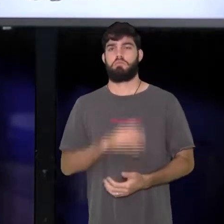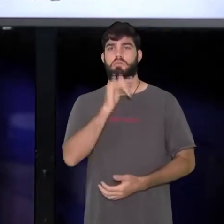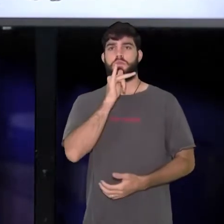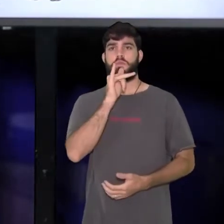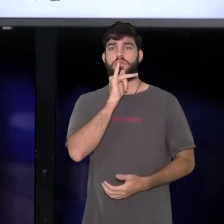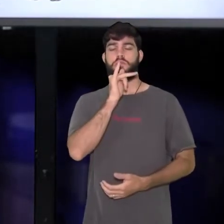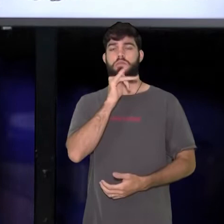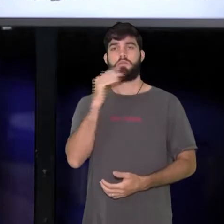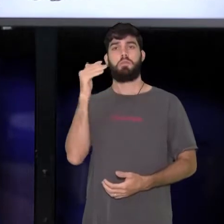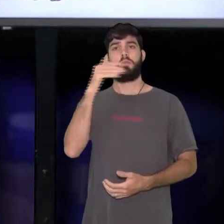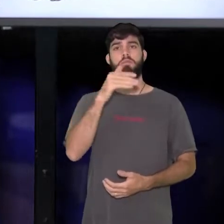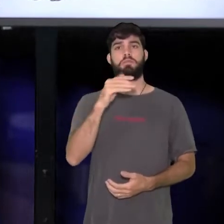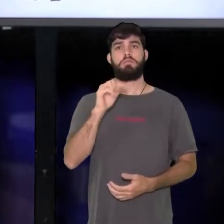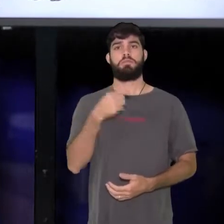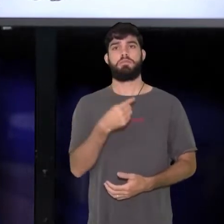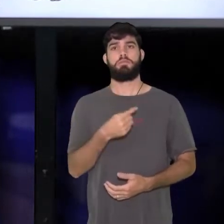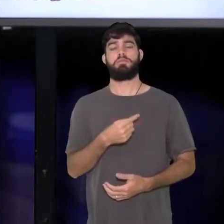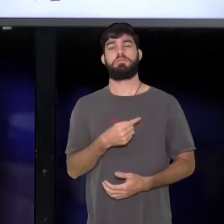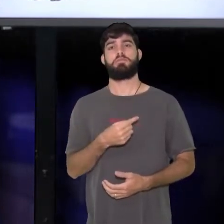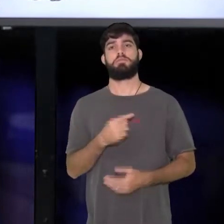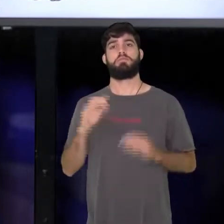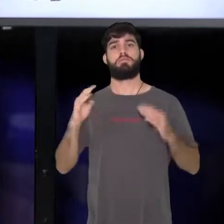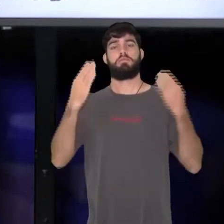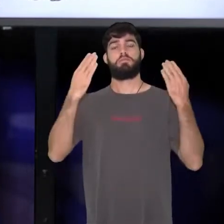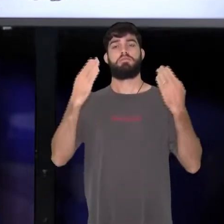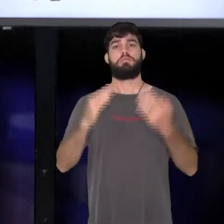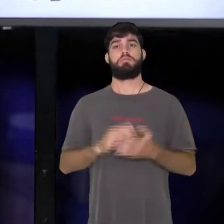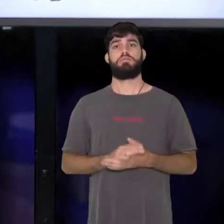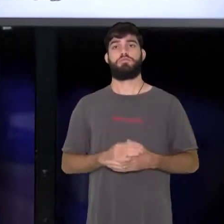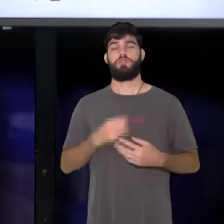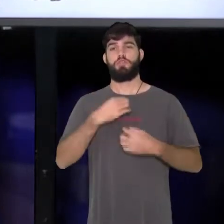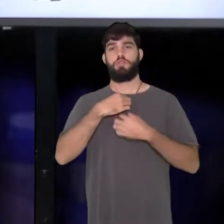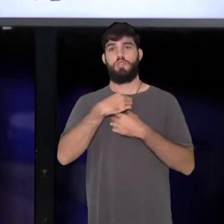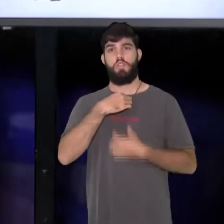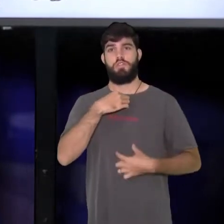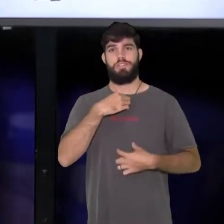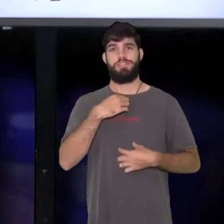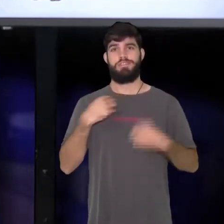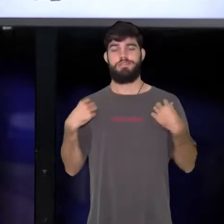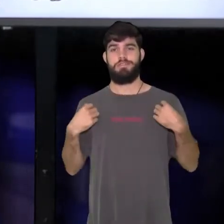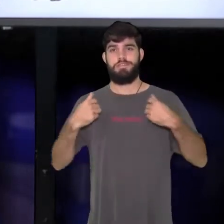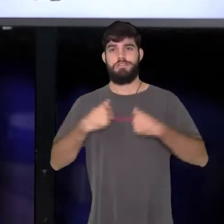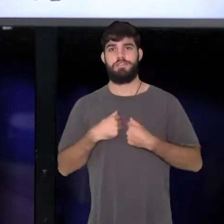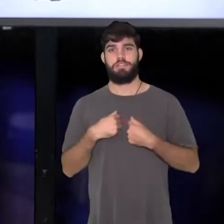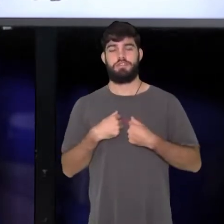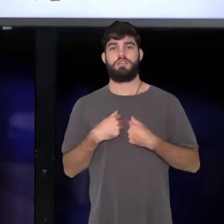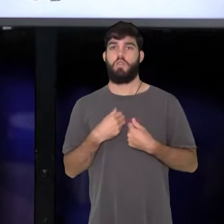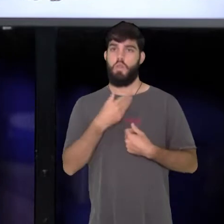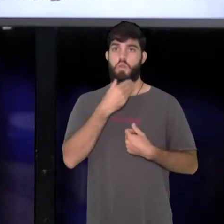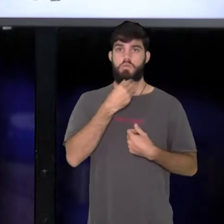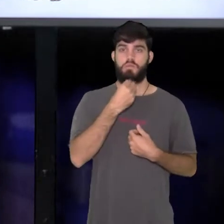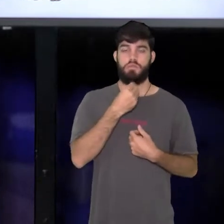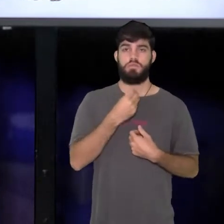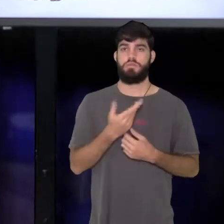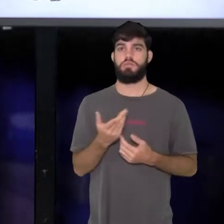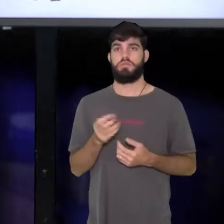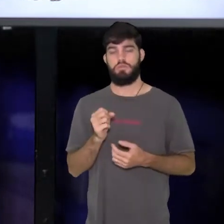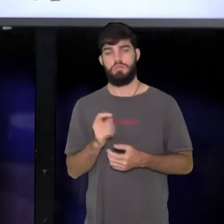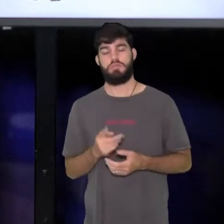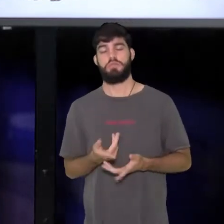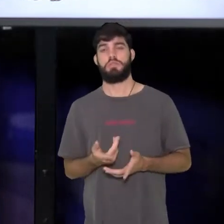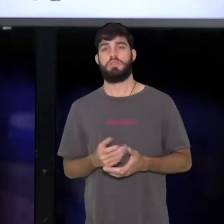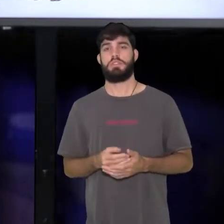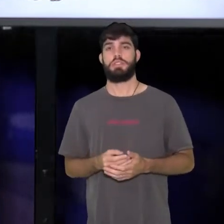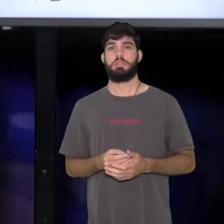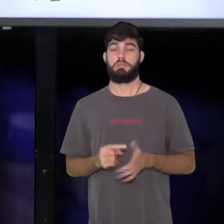evento formal, a gente geralmente coloca um terno, no caso dos meninos, um terno, uma gravata, né?